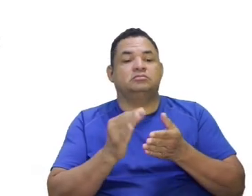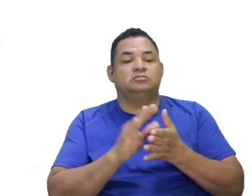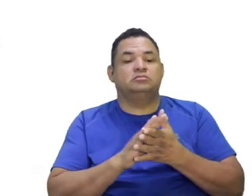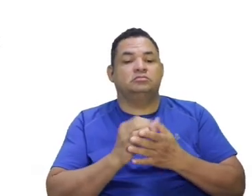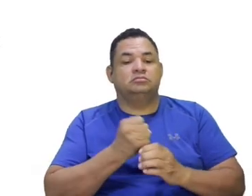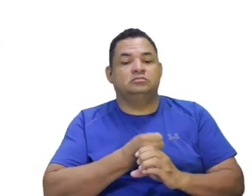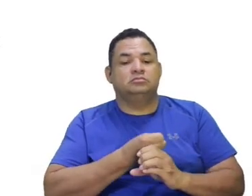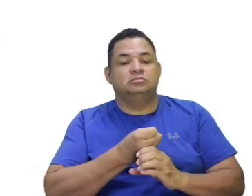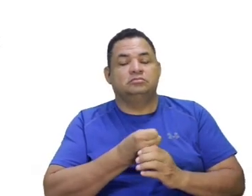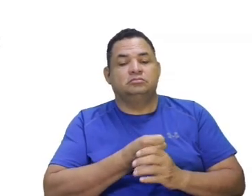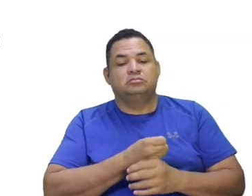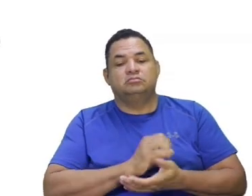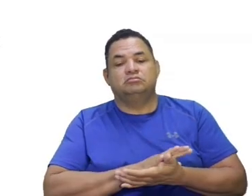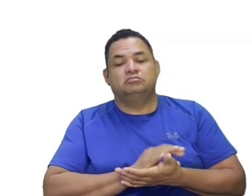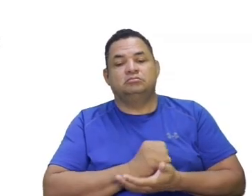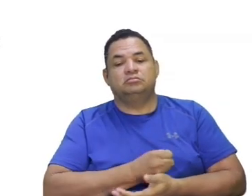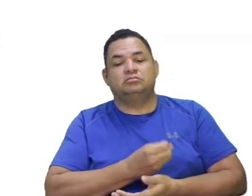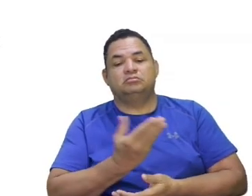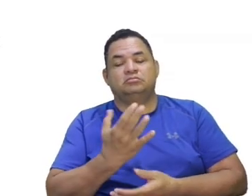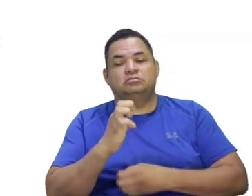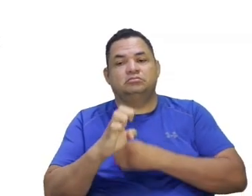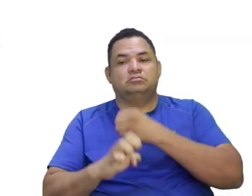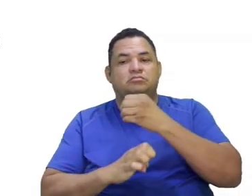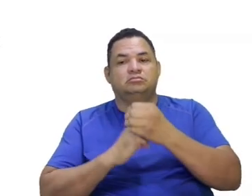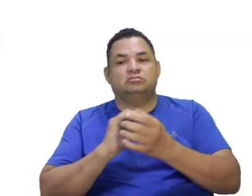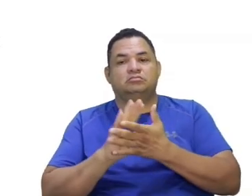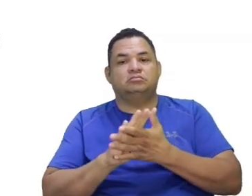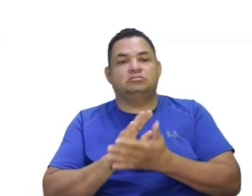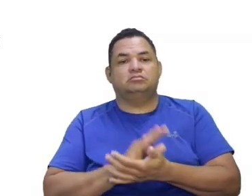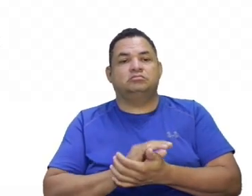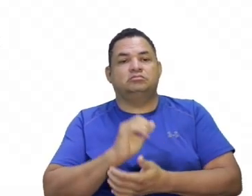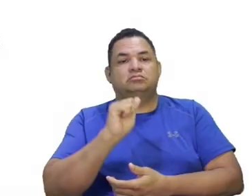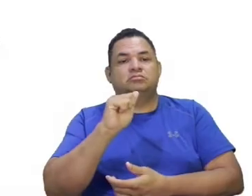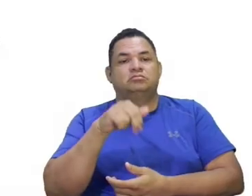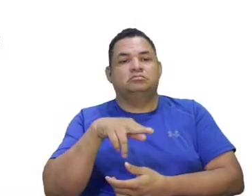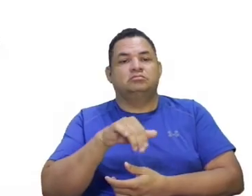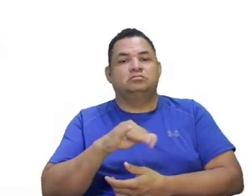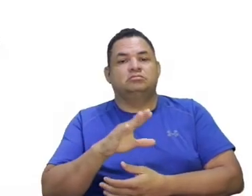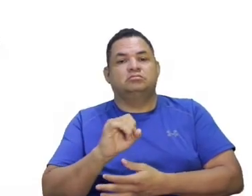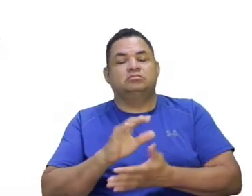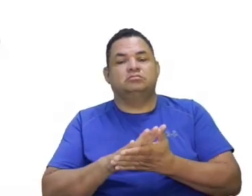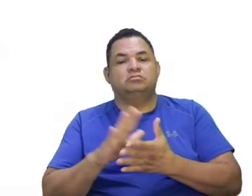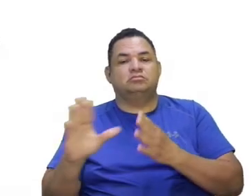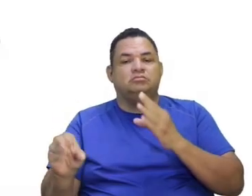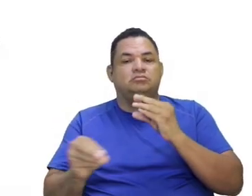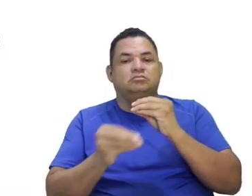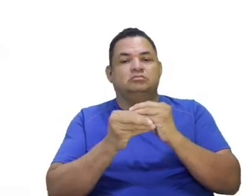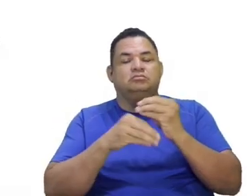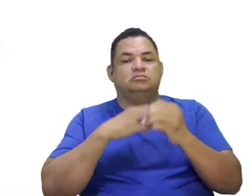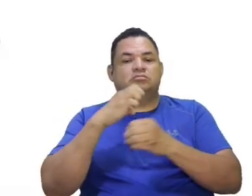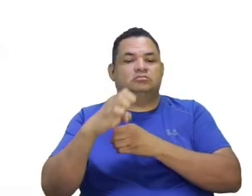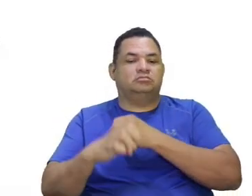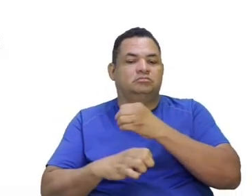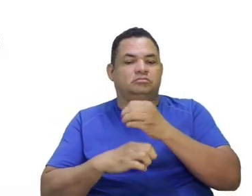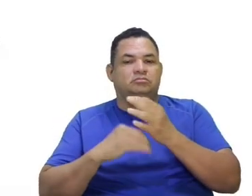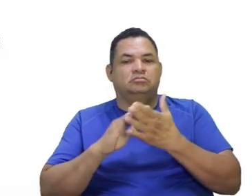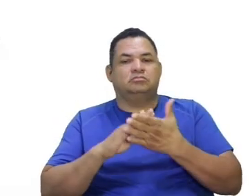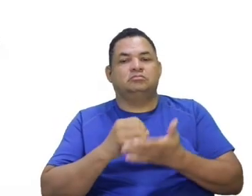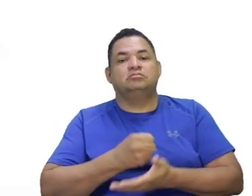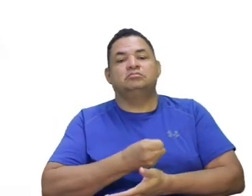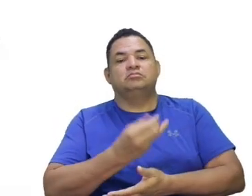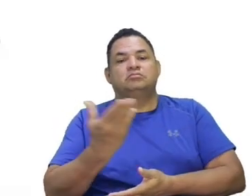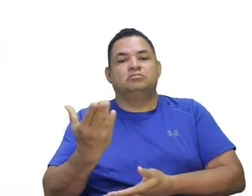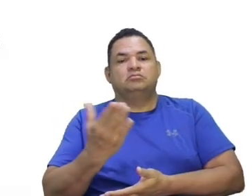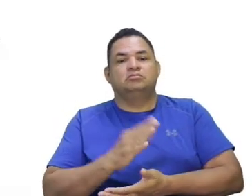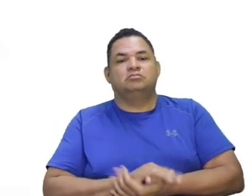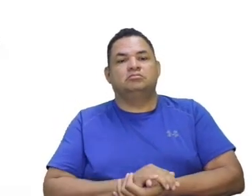é a quantidade de elétrons do átomo neutro. O que aconteceu com o ânion? O ânion ganhou elétrons.